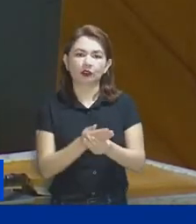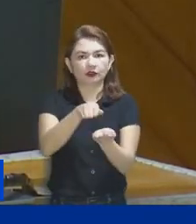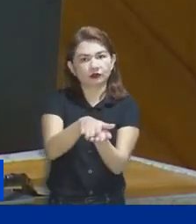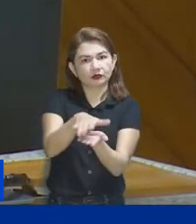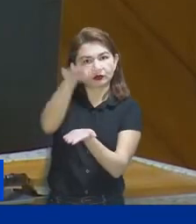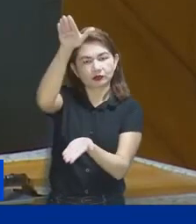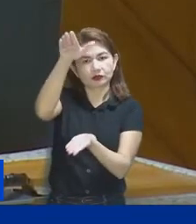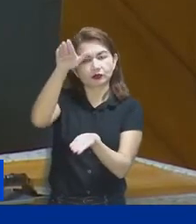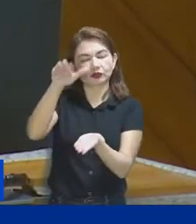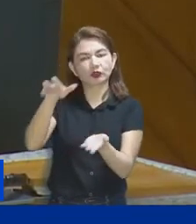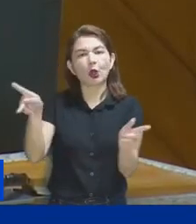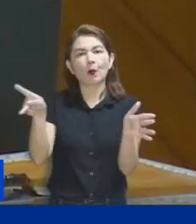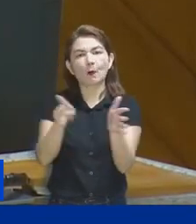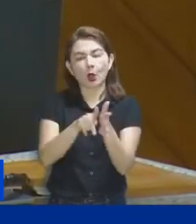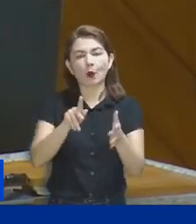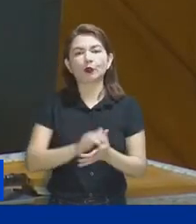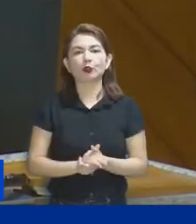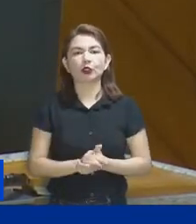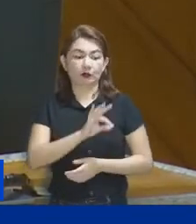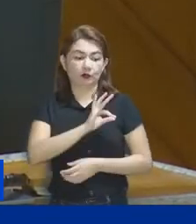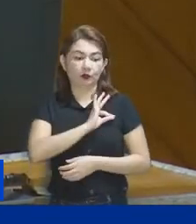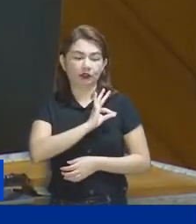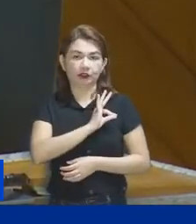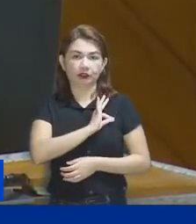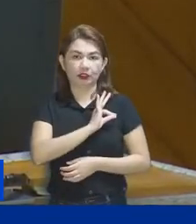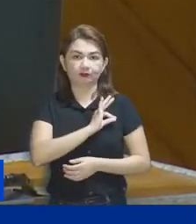inquérito policial. Em audiência,